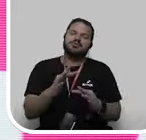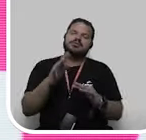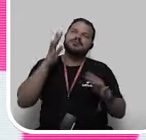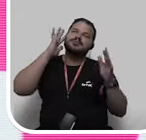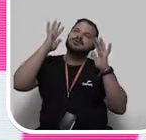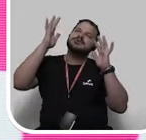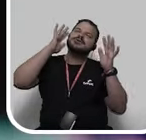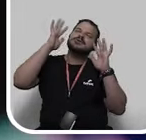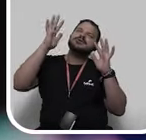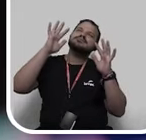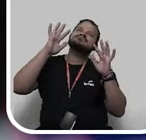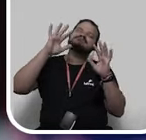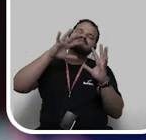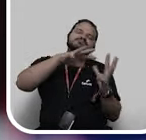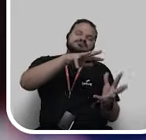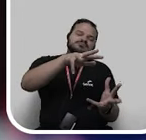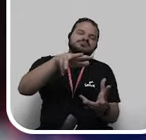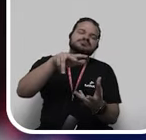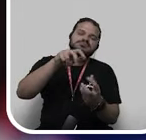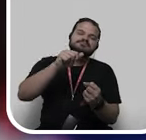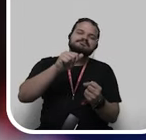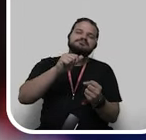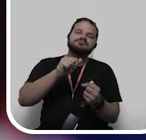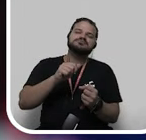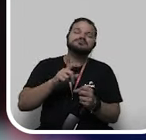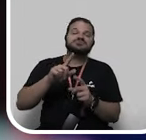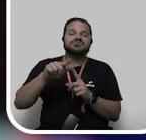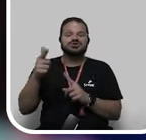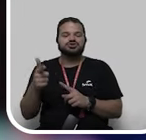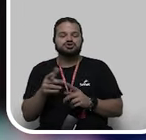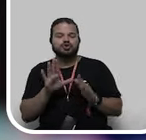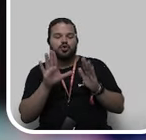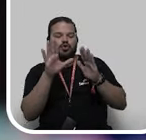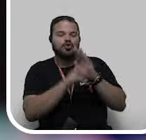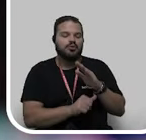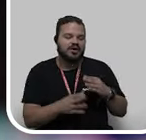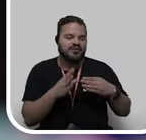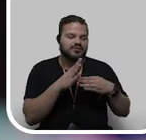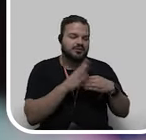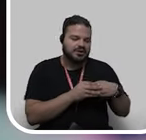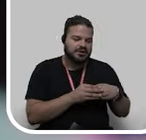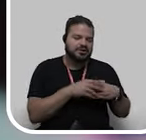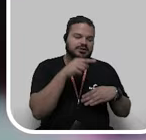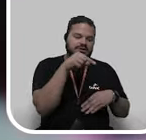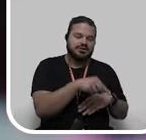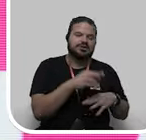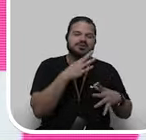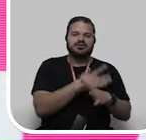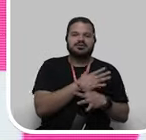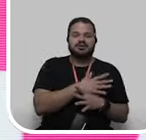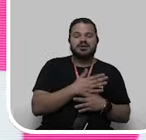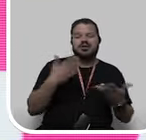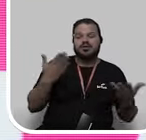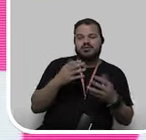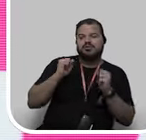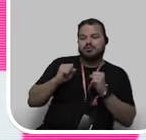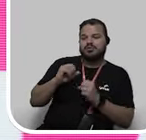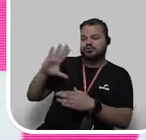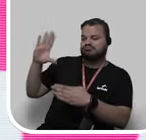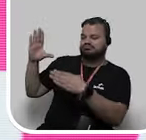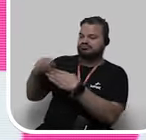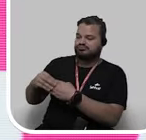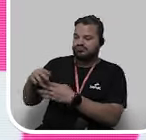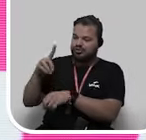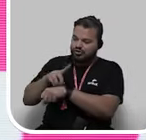imagina, ir global. Antes ele batia uma carteira aqui, né, na cidade, agora ele pode bater uma carteira